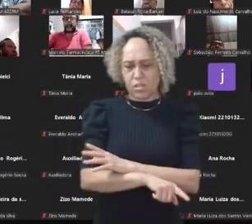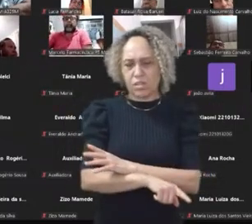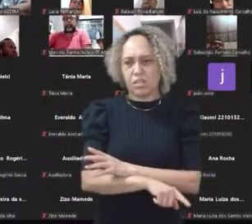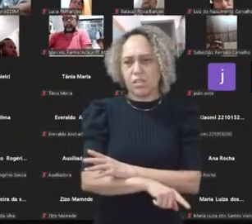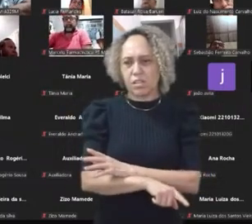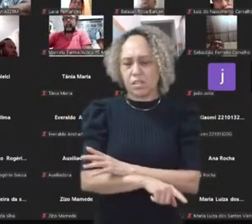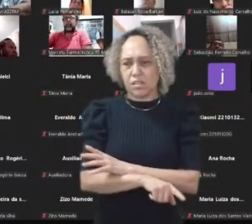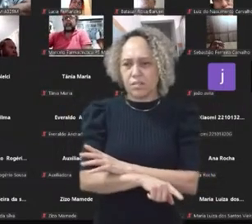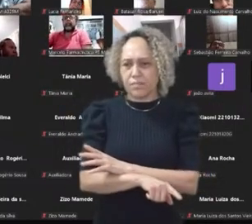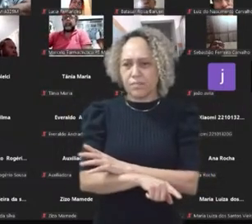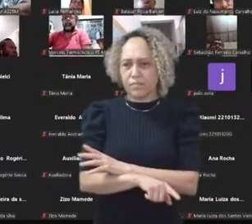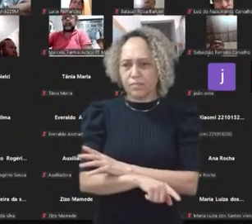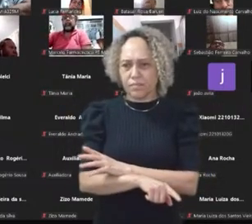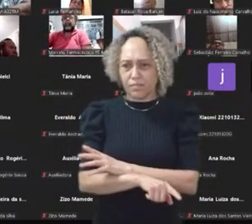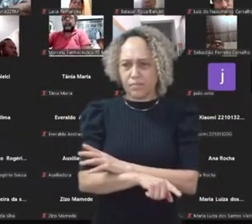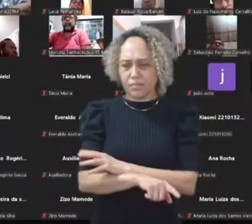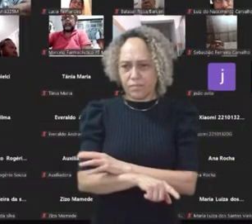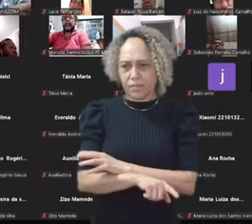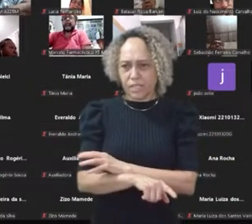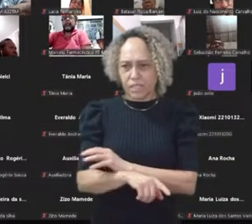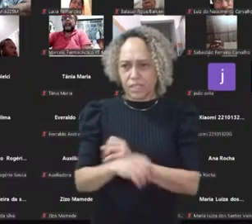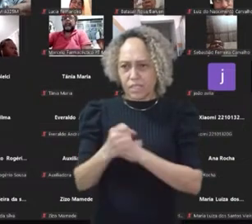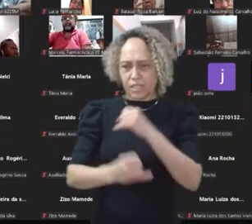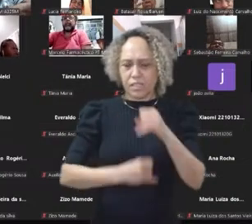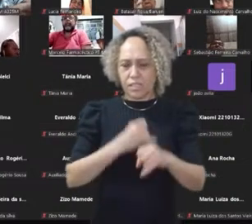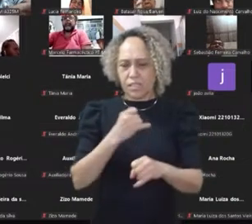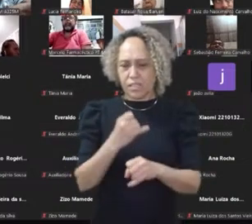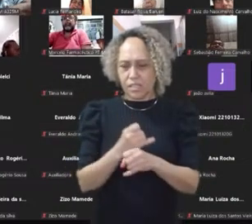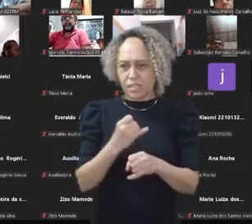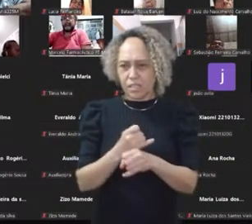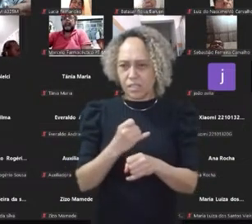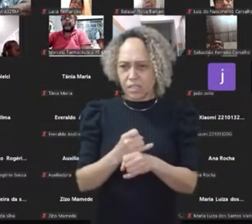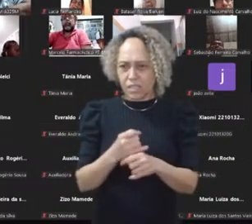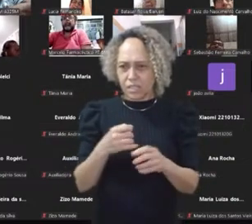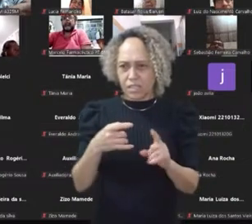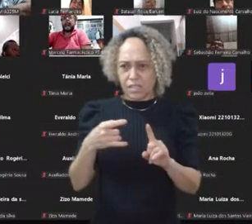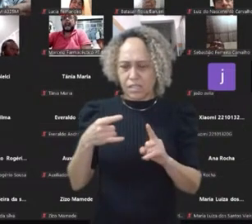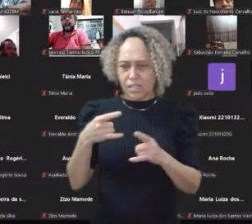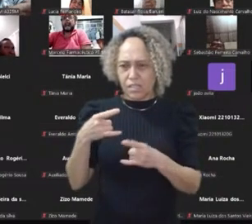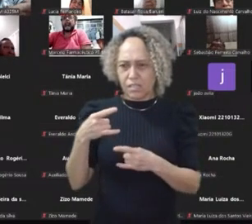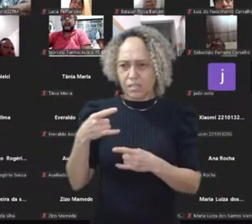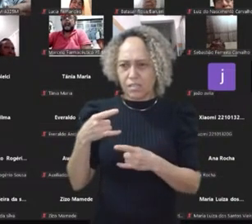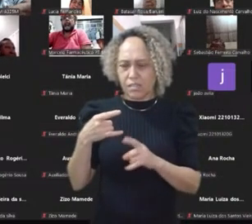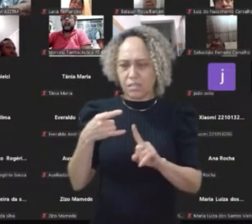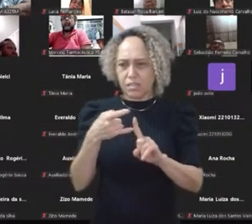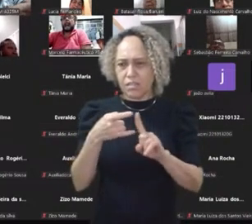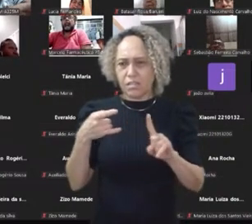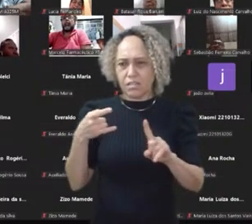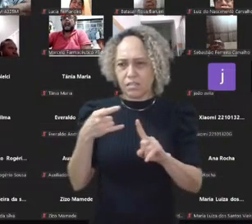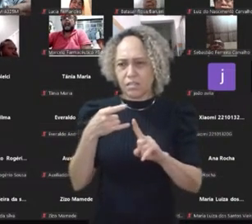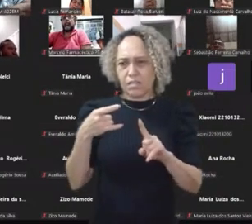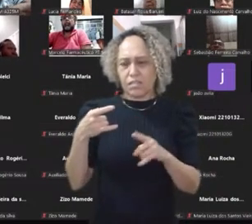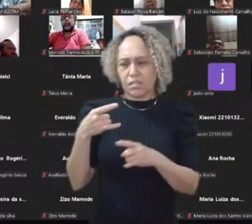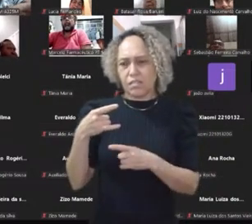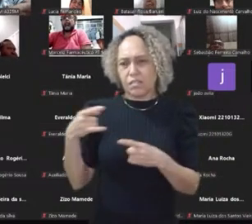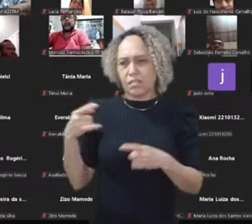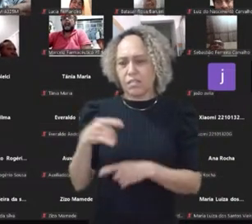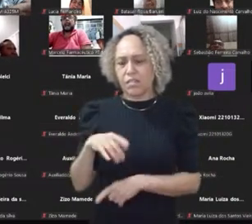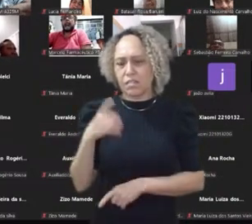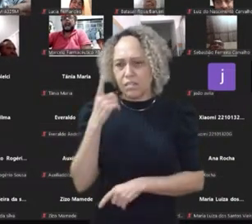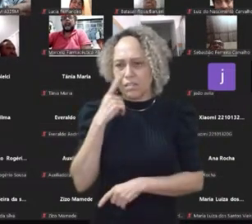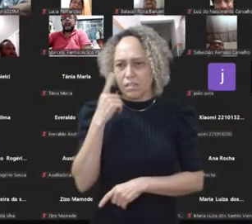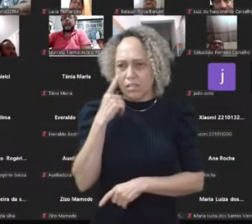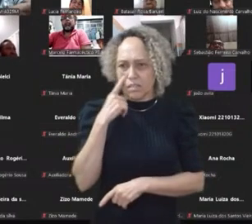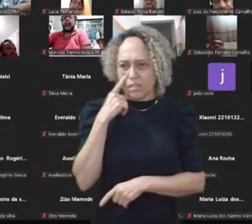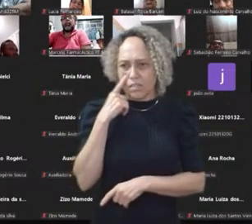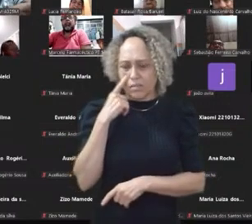eh a gente vai fazer o sorteio agora a gente já tá se encaminhando dado horário Ainda temos as considerações finais